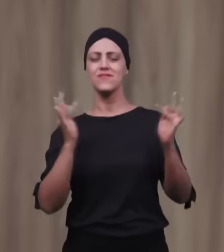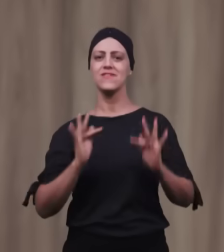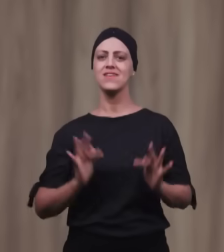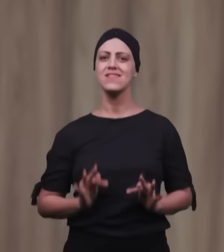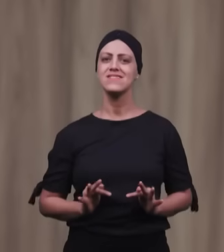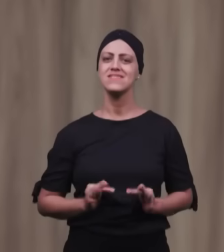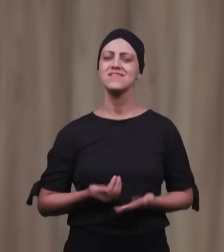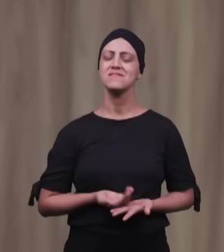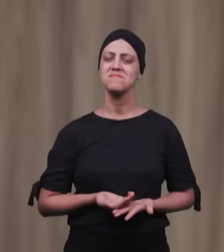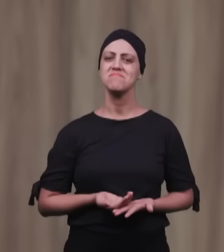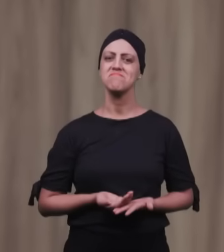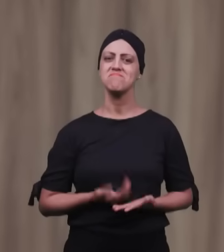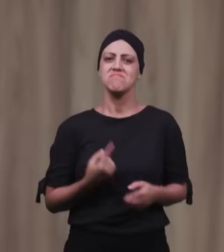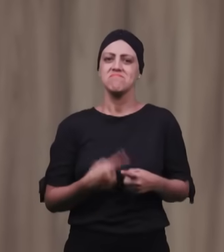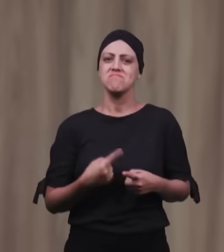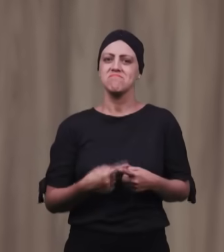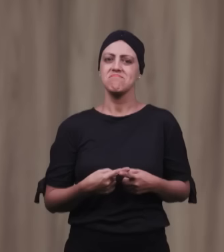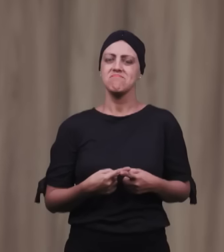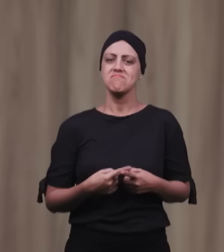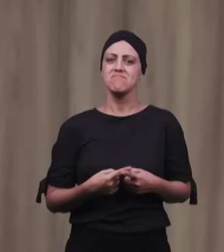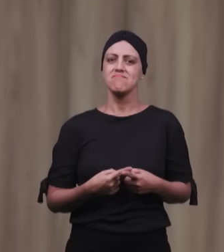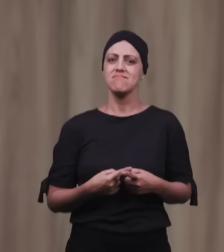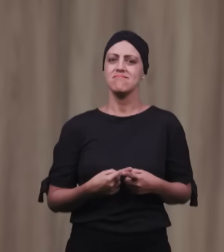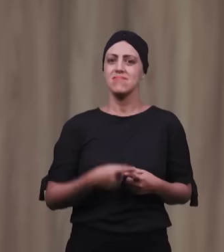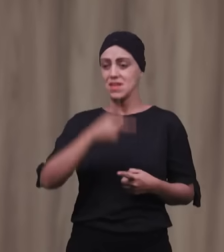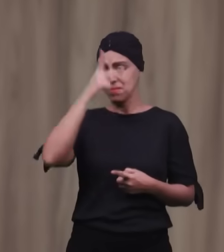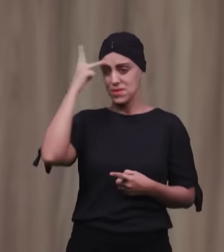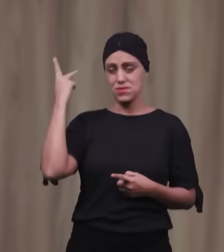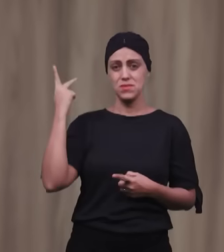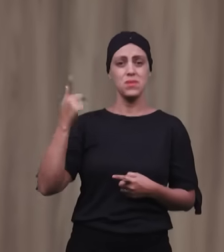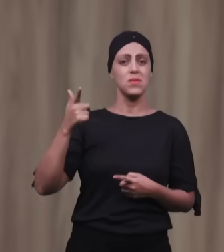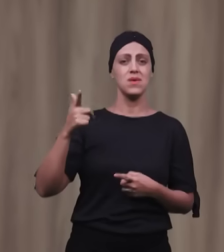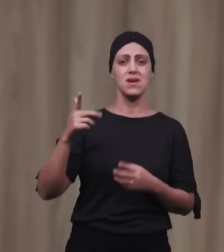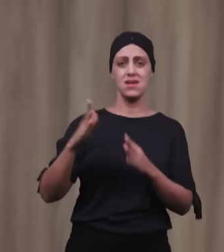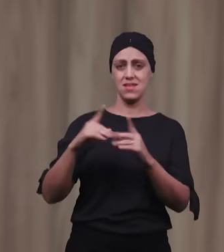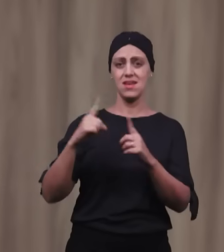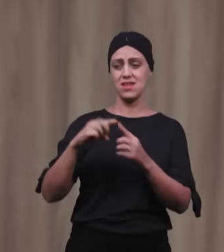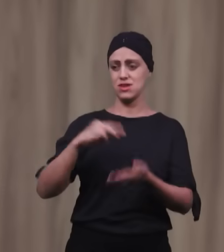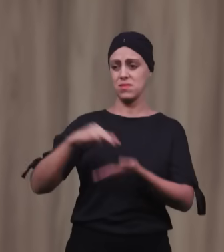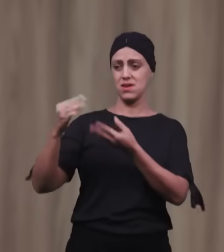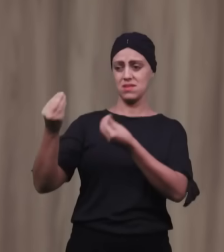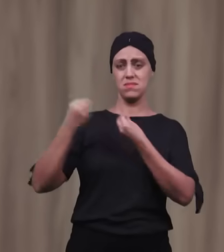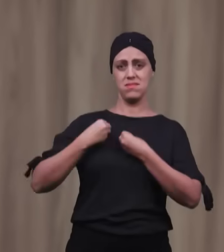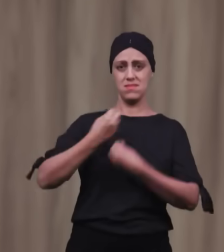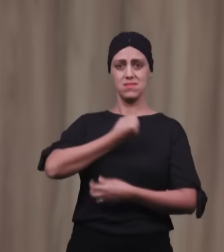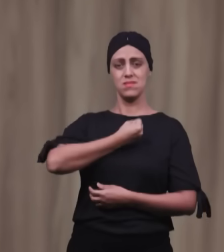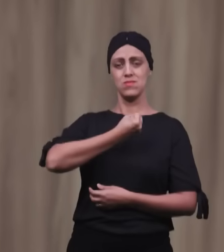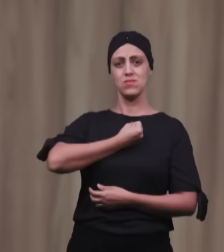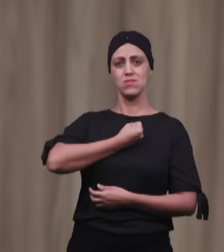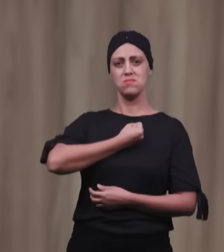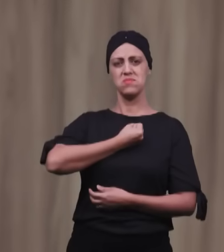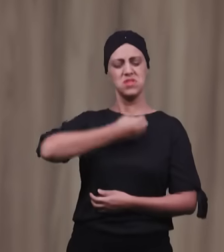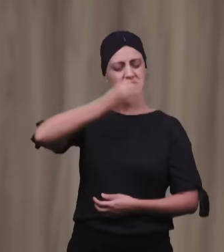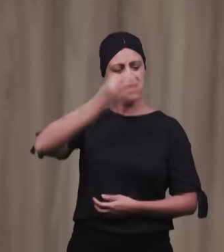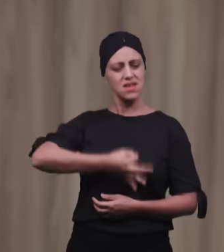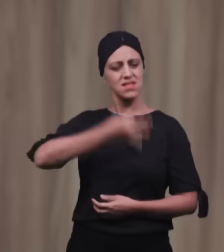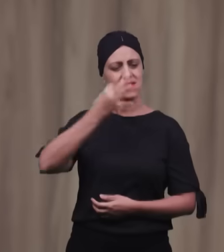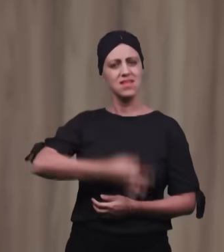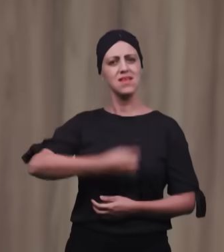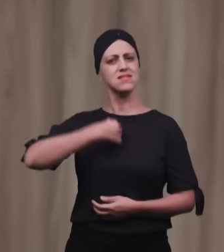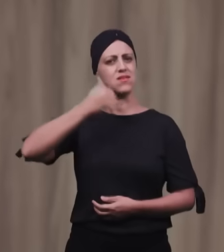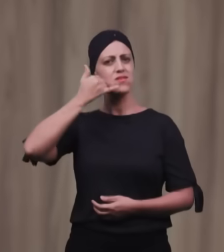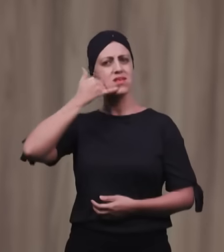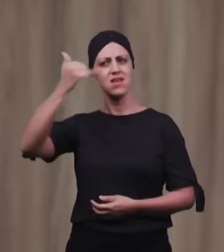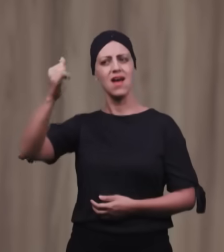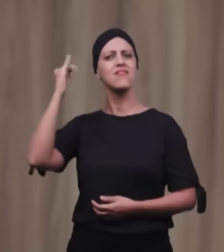feliz eu recebi esse número por uma pessoa que é da igreja de vocês e com certeza